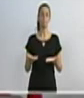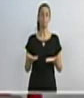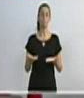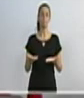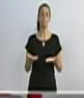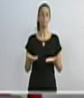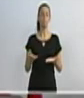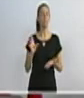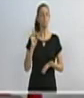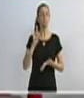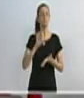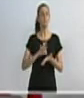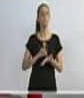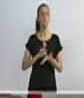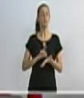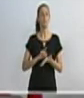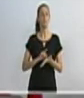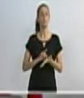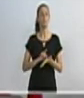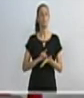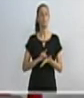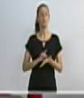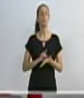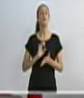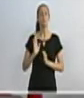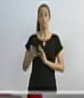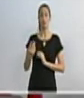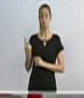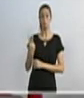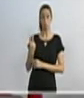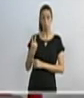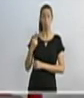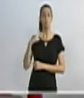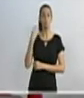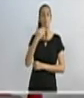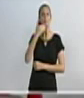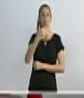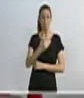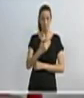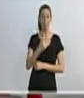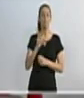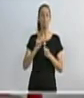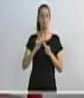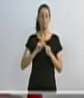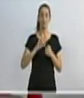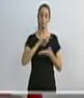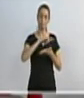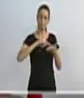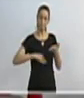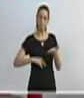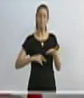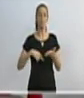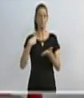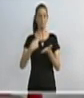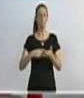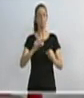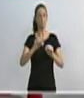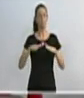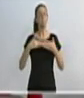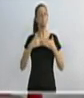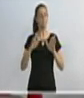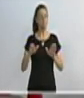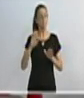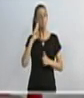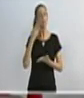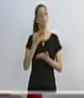em ouvir reivindicações dos 2 vereadores proponentes por esse requerimento, demais comunidades de liderança, que eu acho que